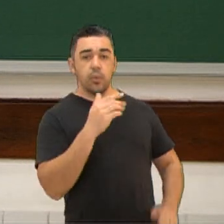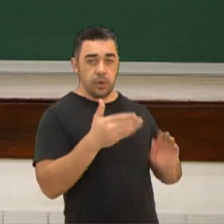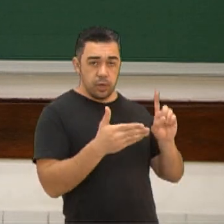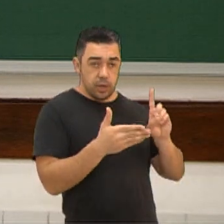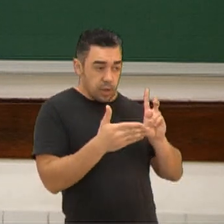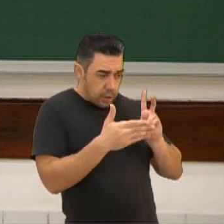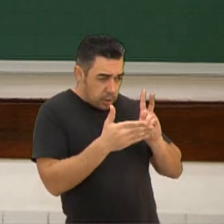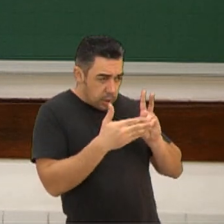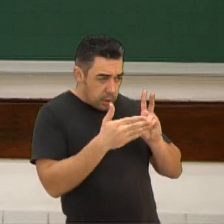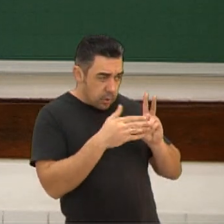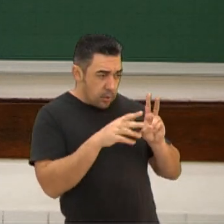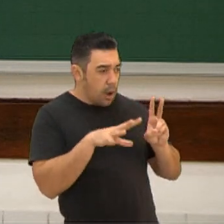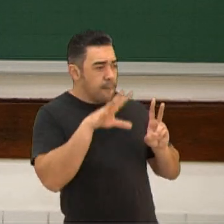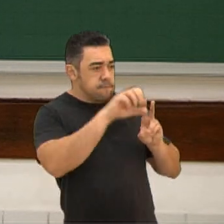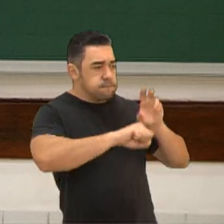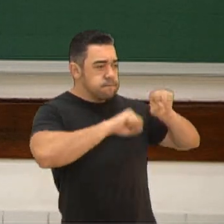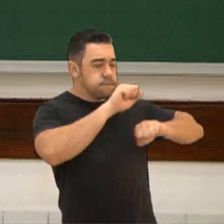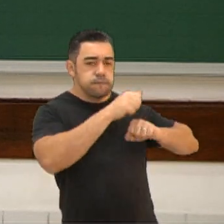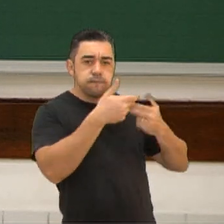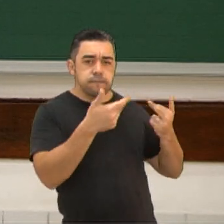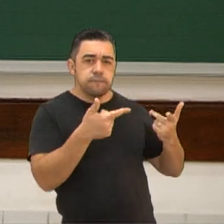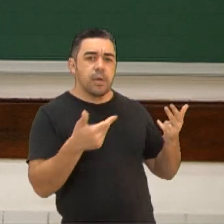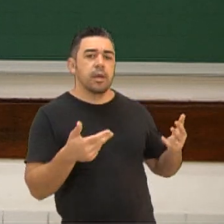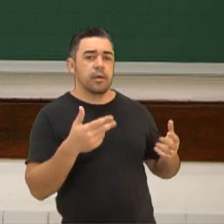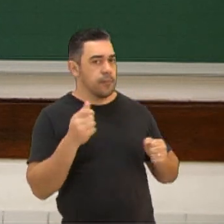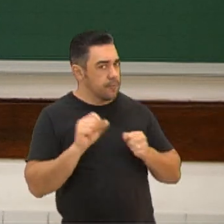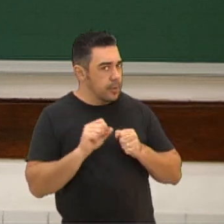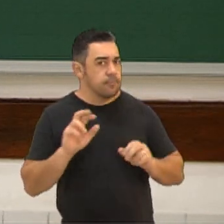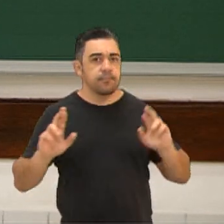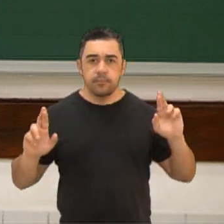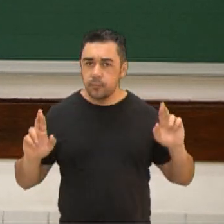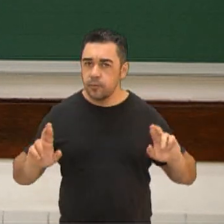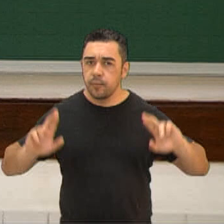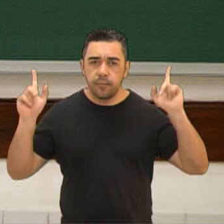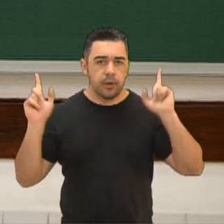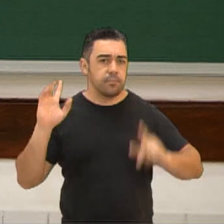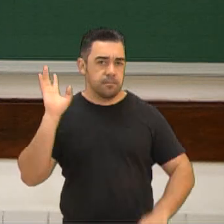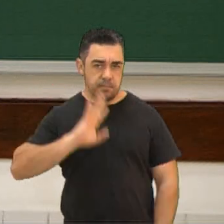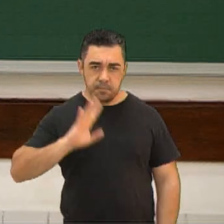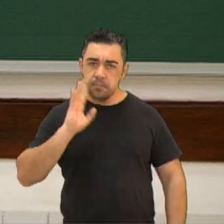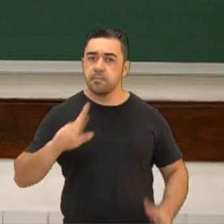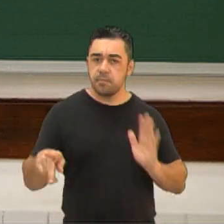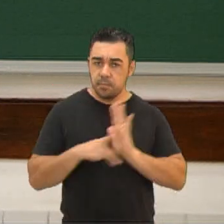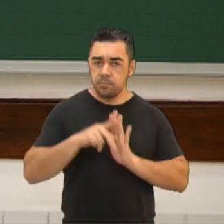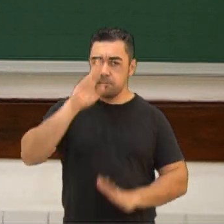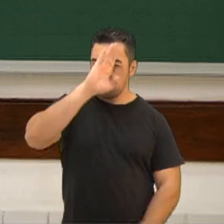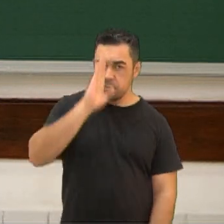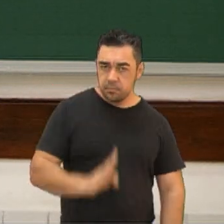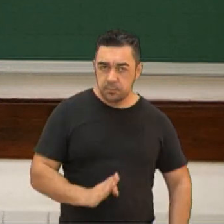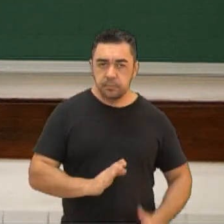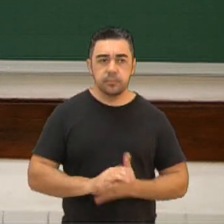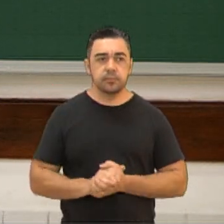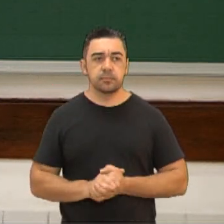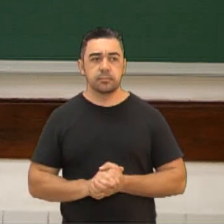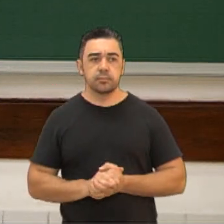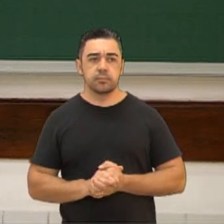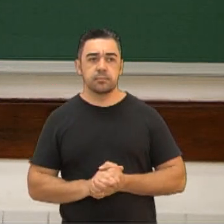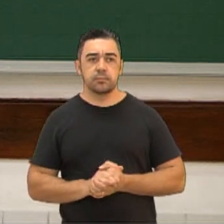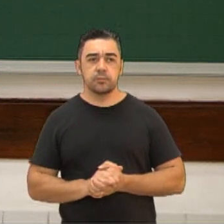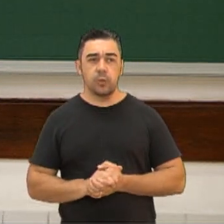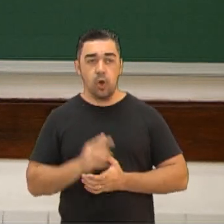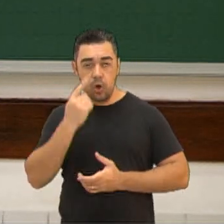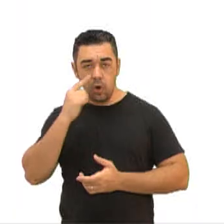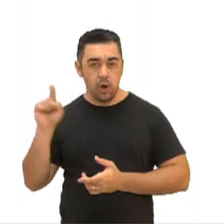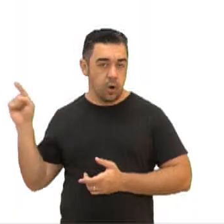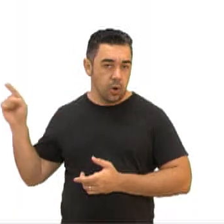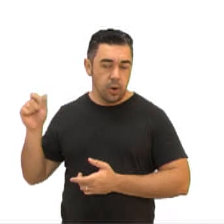pegou muito elemento da arte indígena. E dá um resultado bem diferente para as obras, bem brasileiro mesmo para as obras. Só para